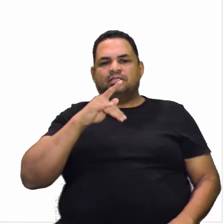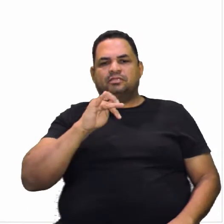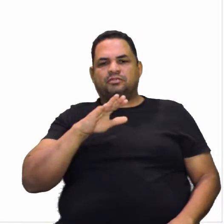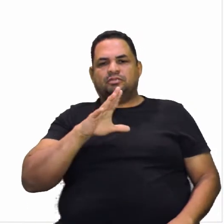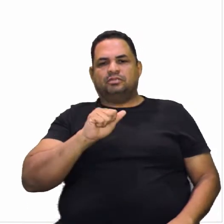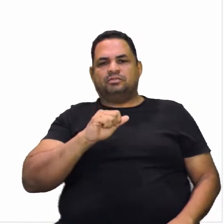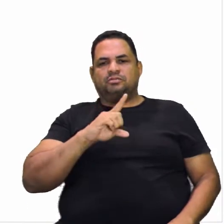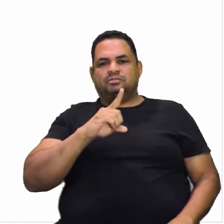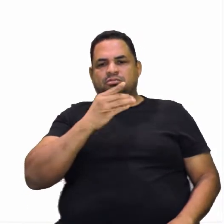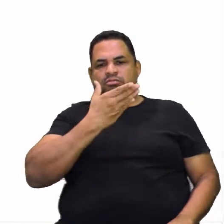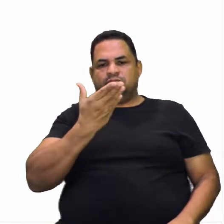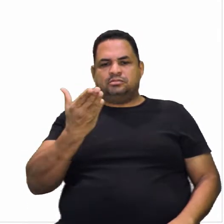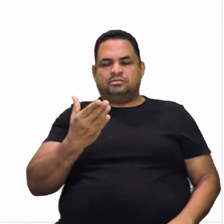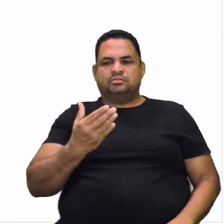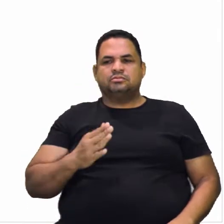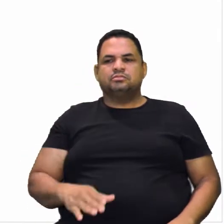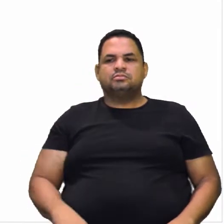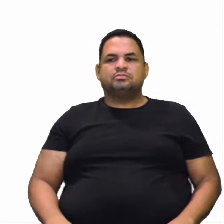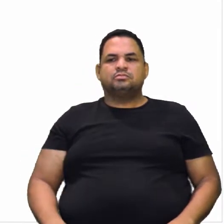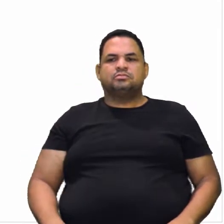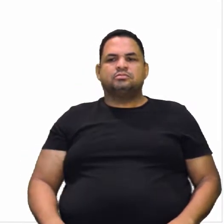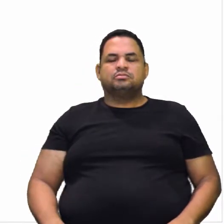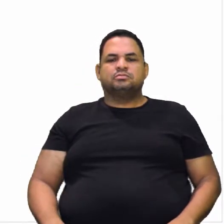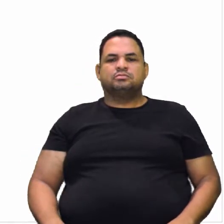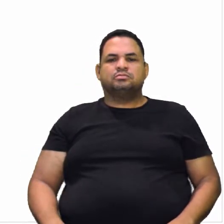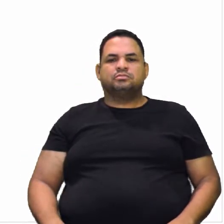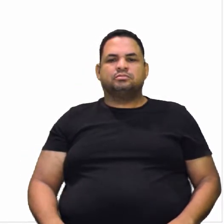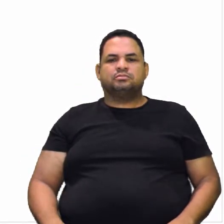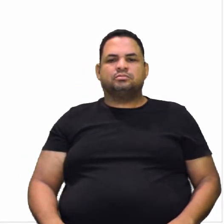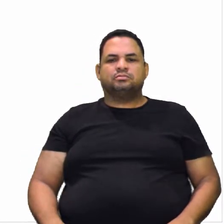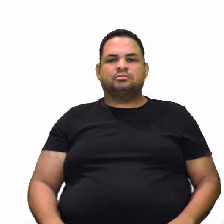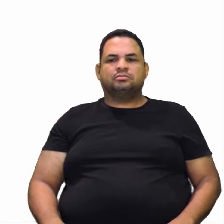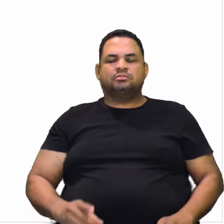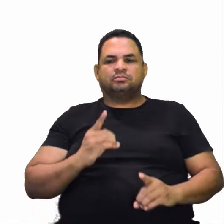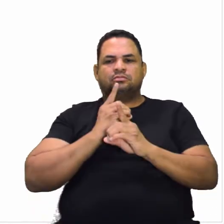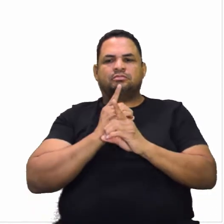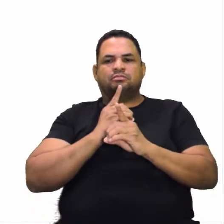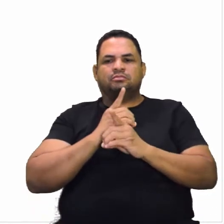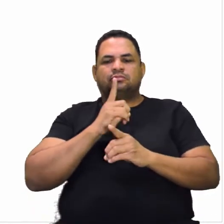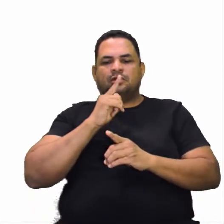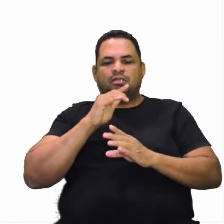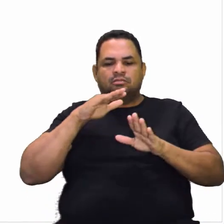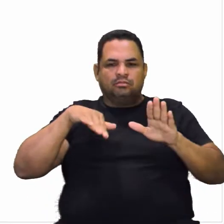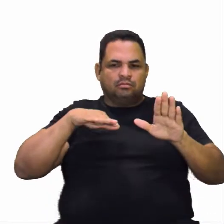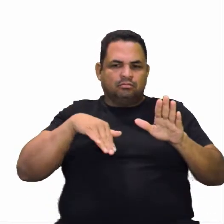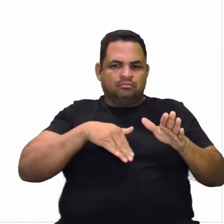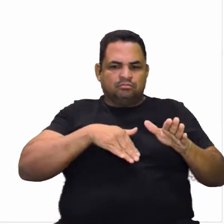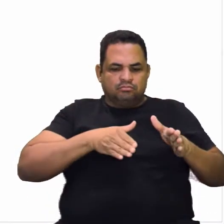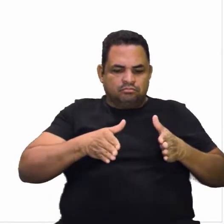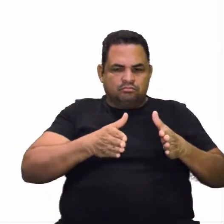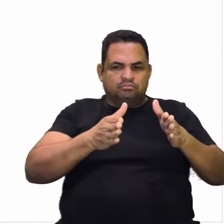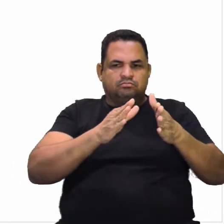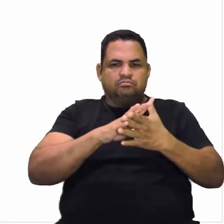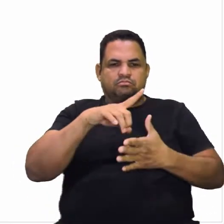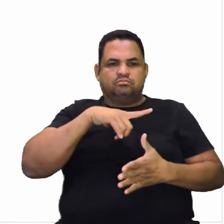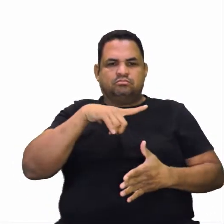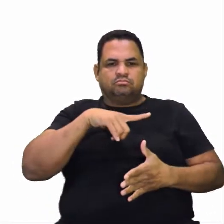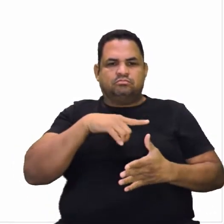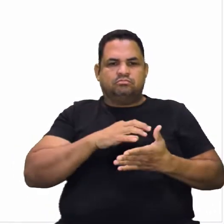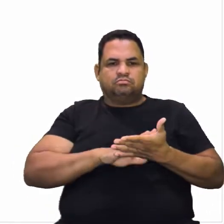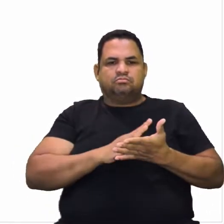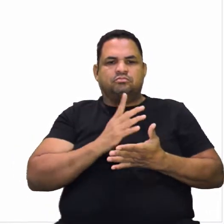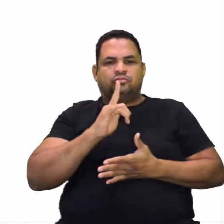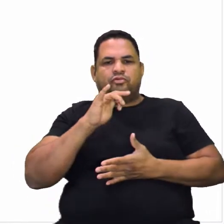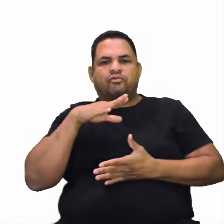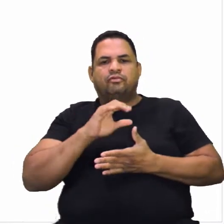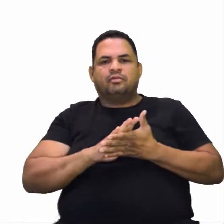já mostramos para vocês, essa Grécia peninsular, encontramos um litoral recortado com muitos